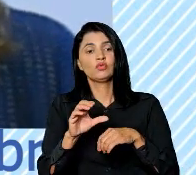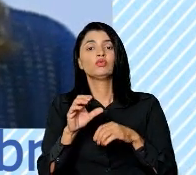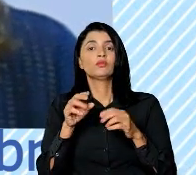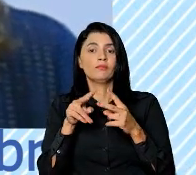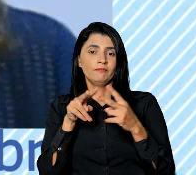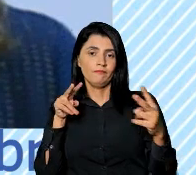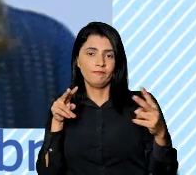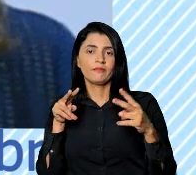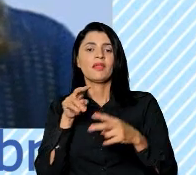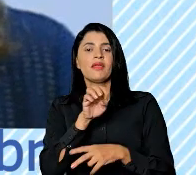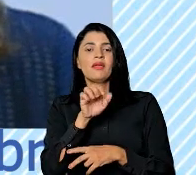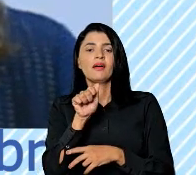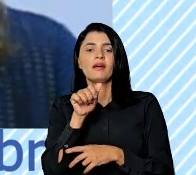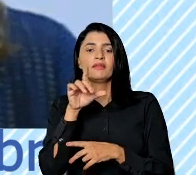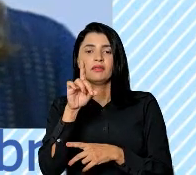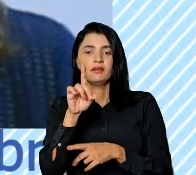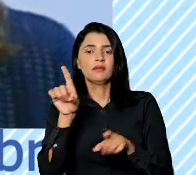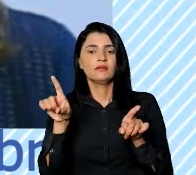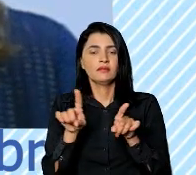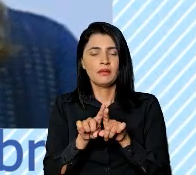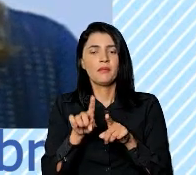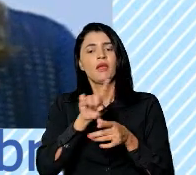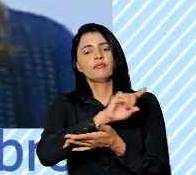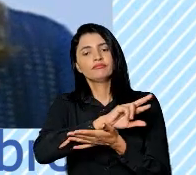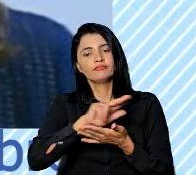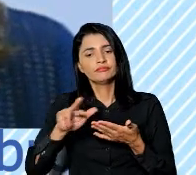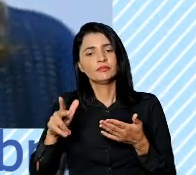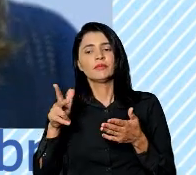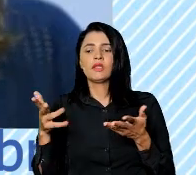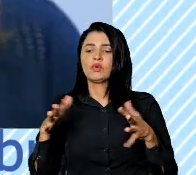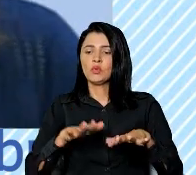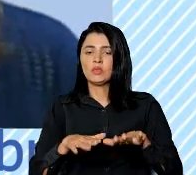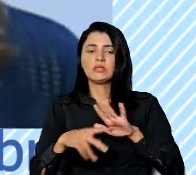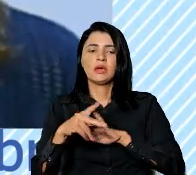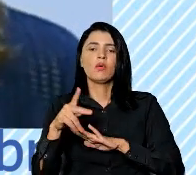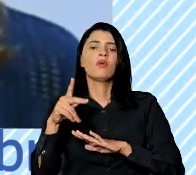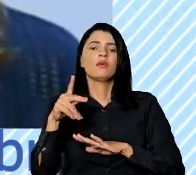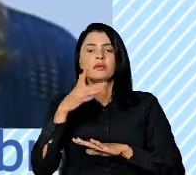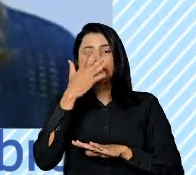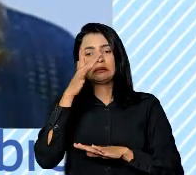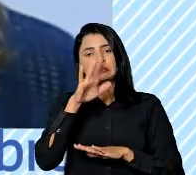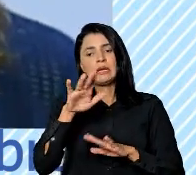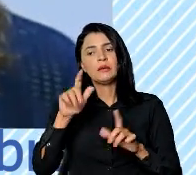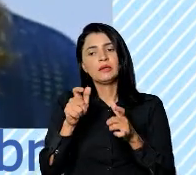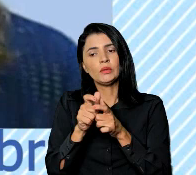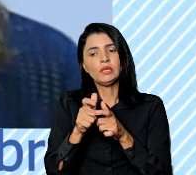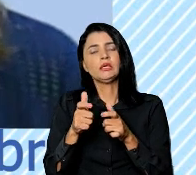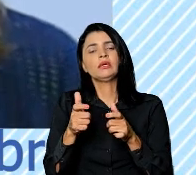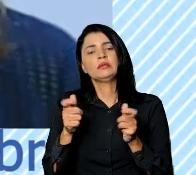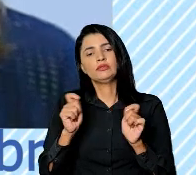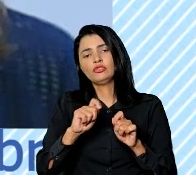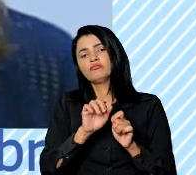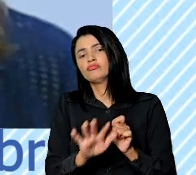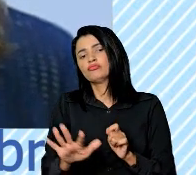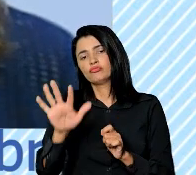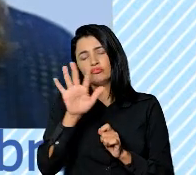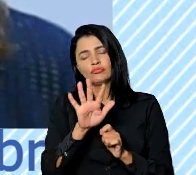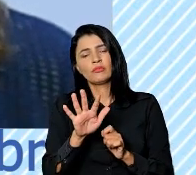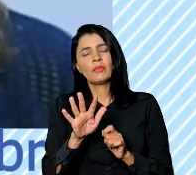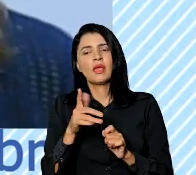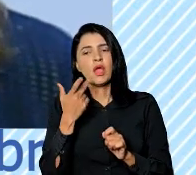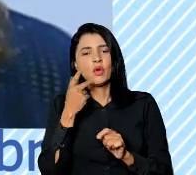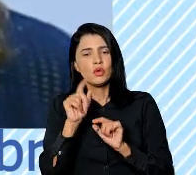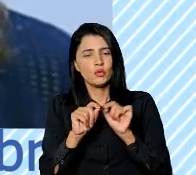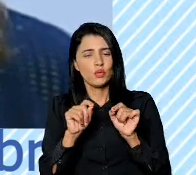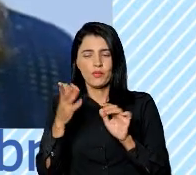vez com enfoque também na diversidade e na inclusão das minorias de modo geral. E quando eu fazia, agora eu passo